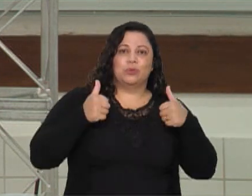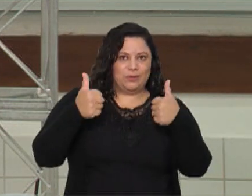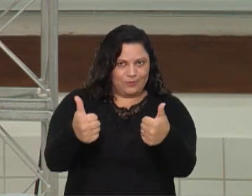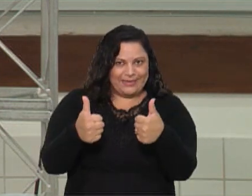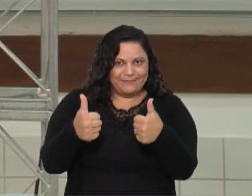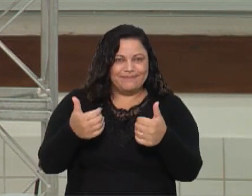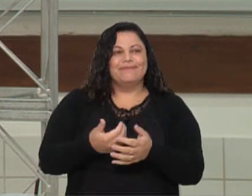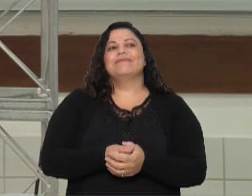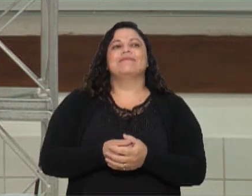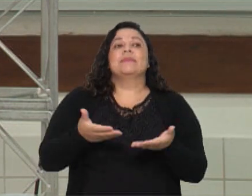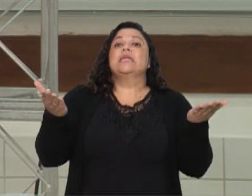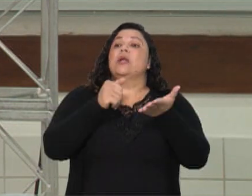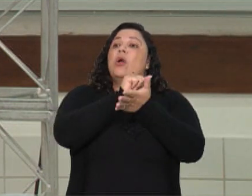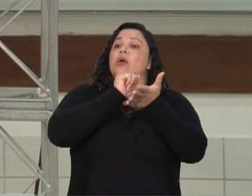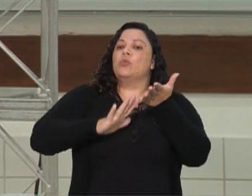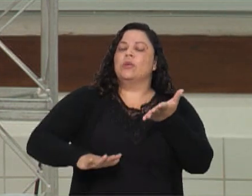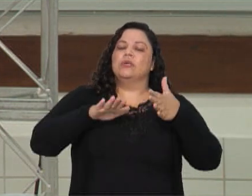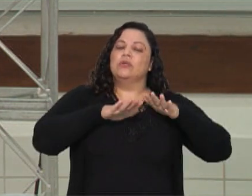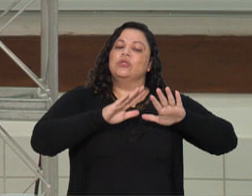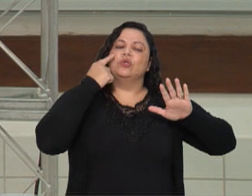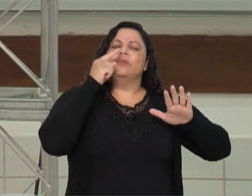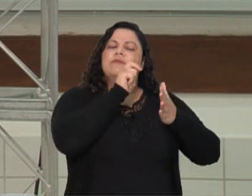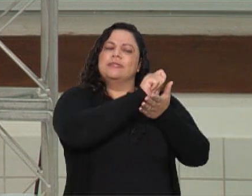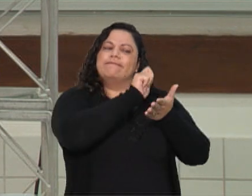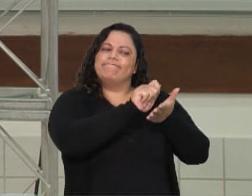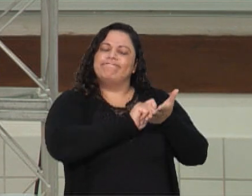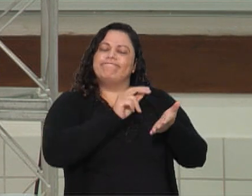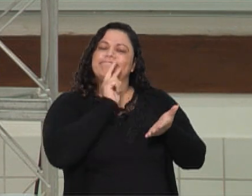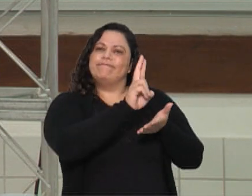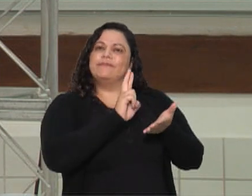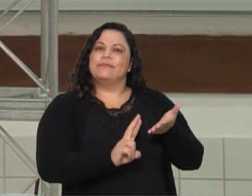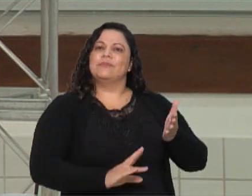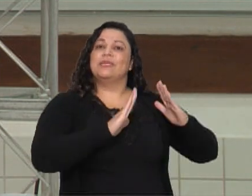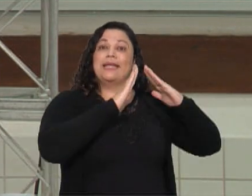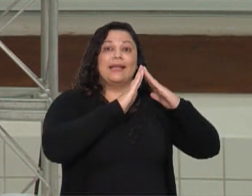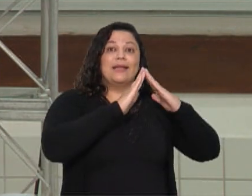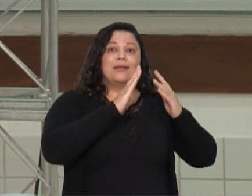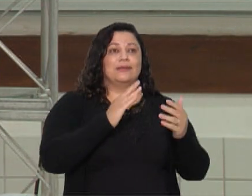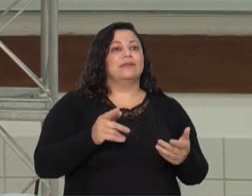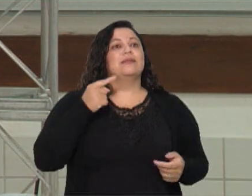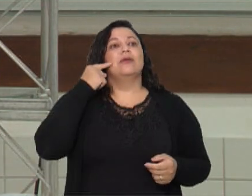E eu vou deixar um exercício para casa agora. Esse é para casa mesmo, olha só.